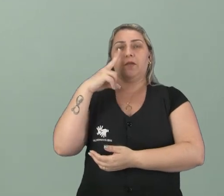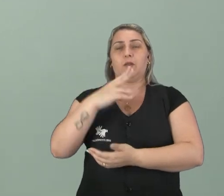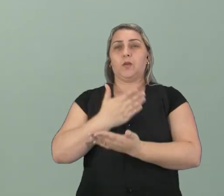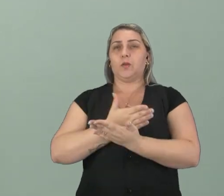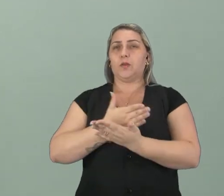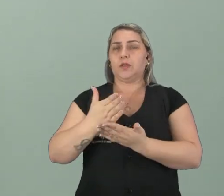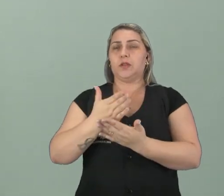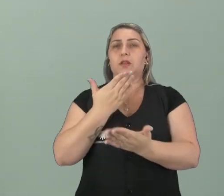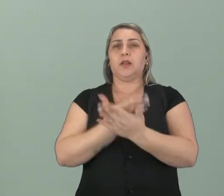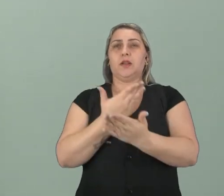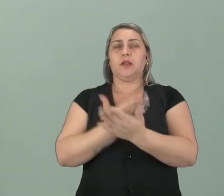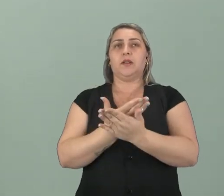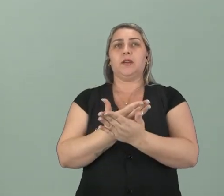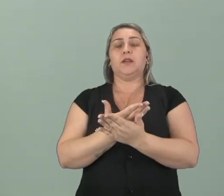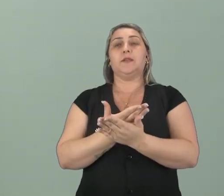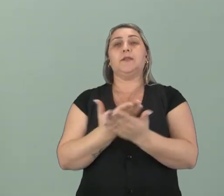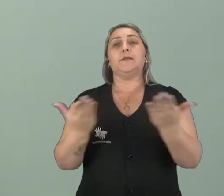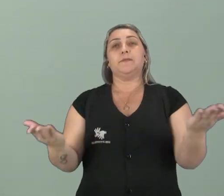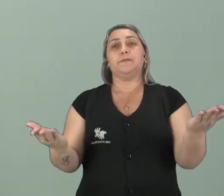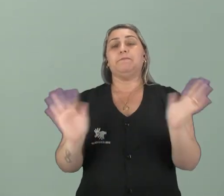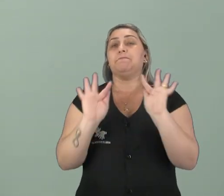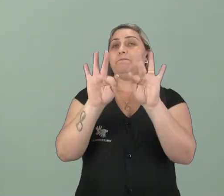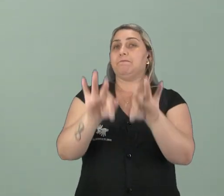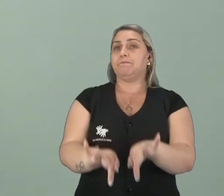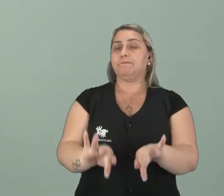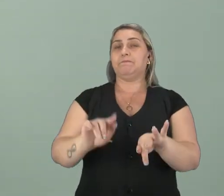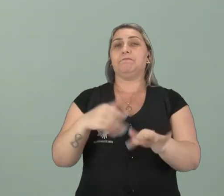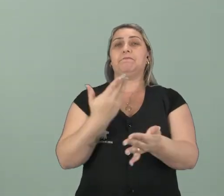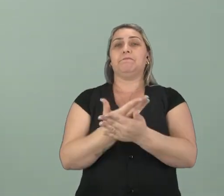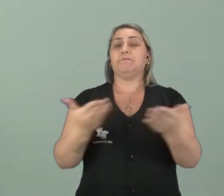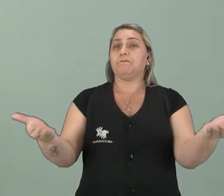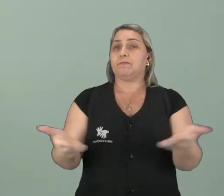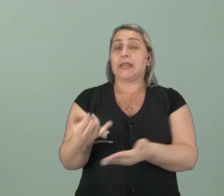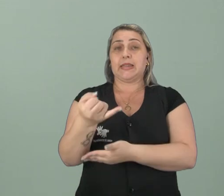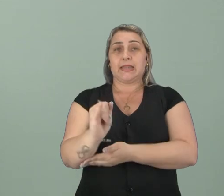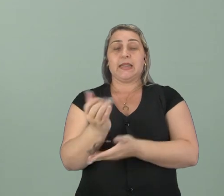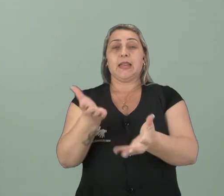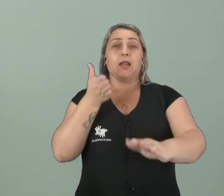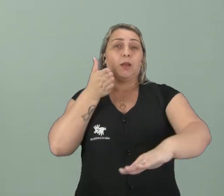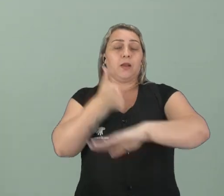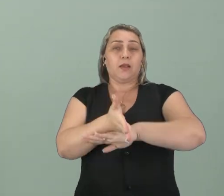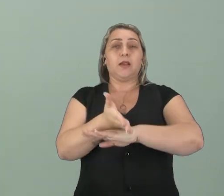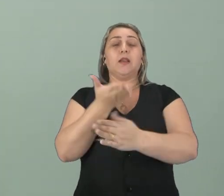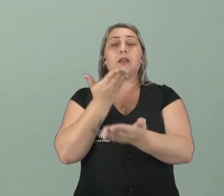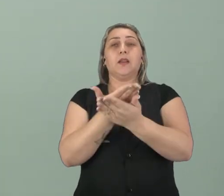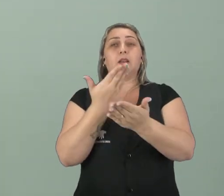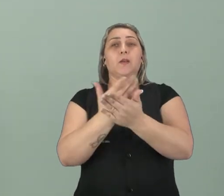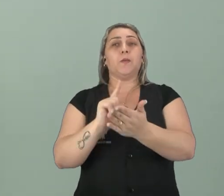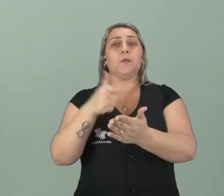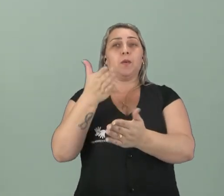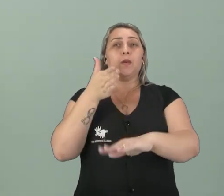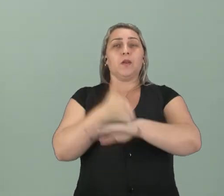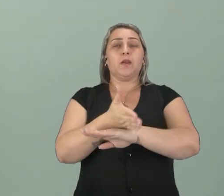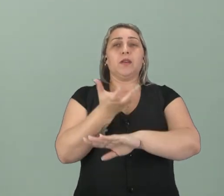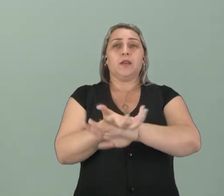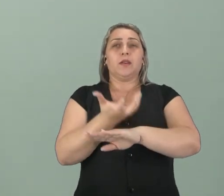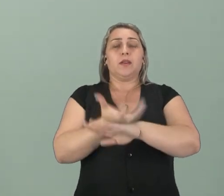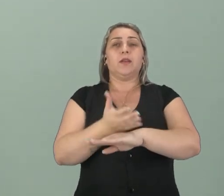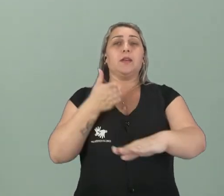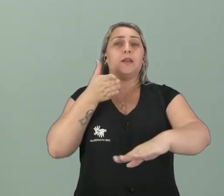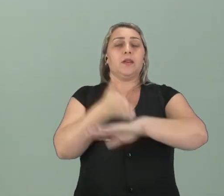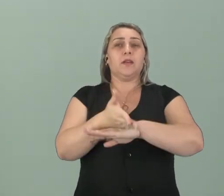no início da nossa aula. Com isso, encerramos nossa aula de hoje. Se você quiser acessar essa ou outro componente